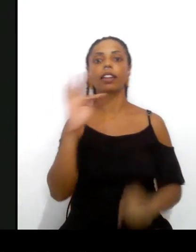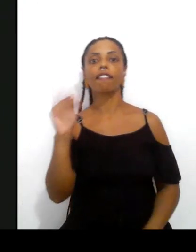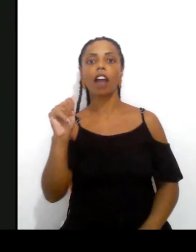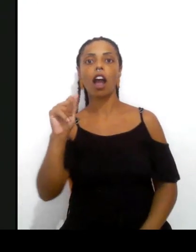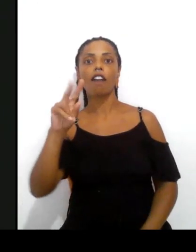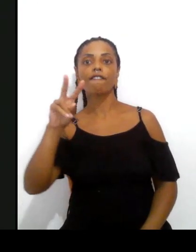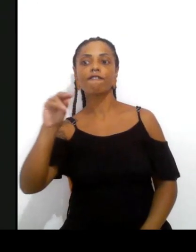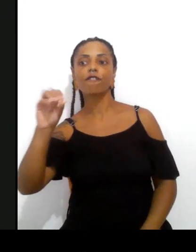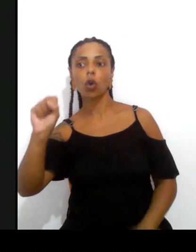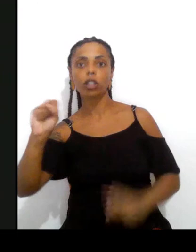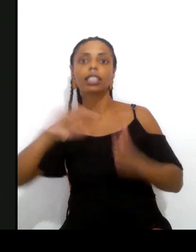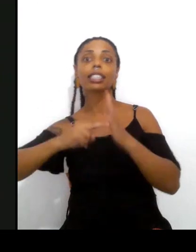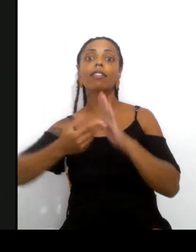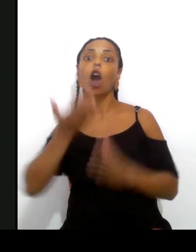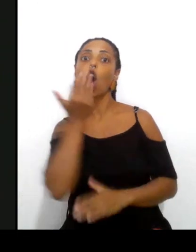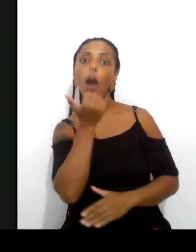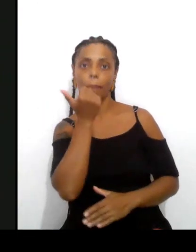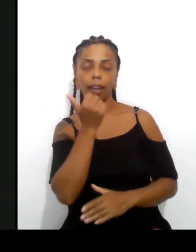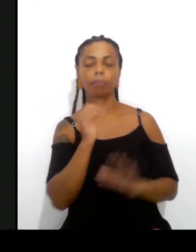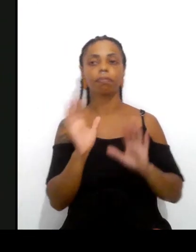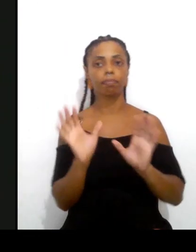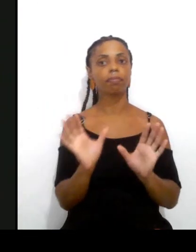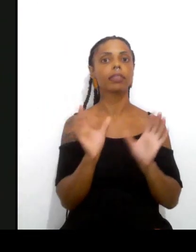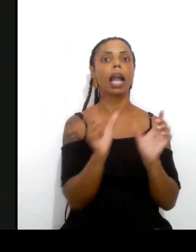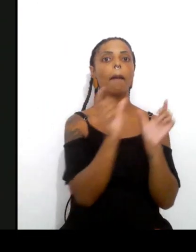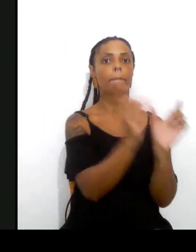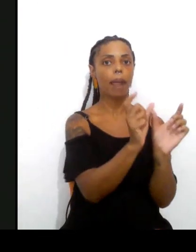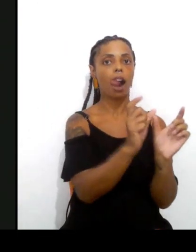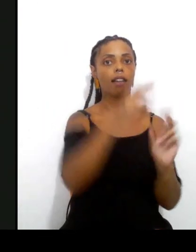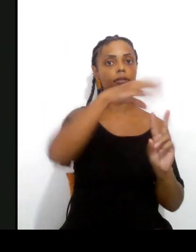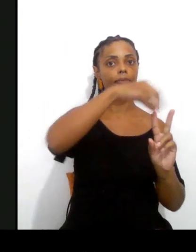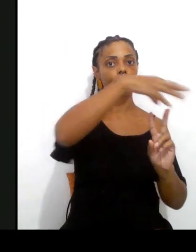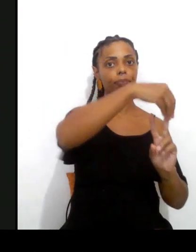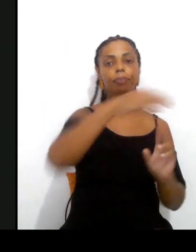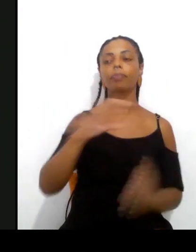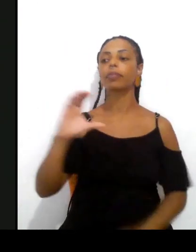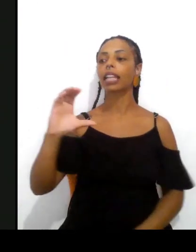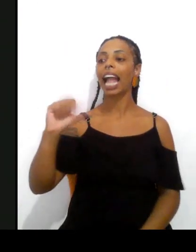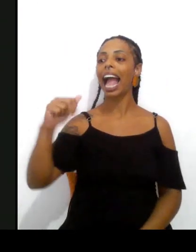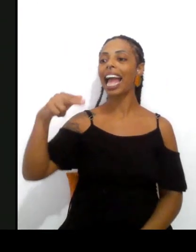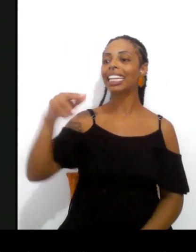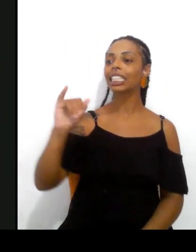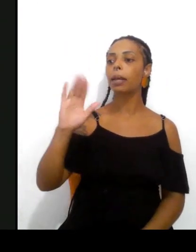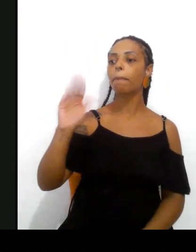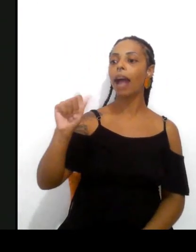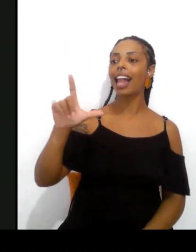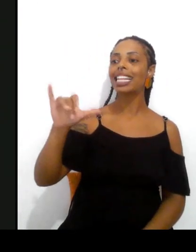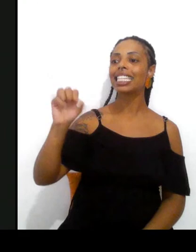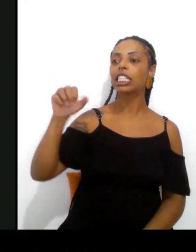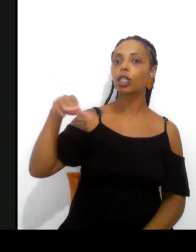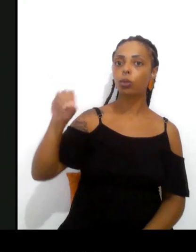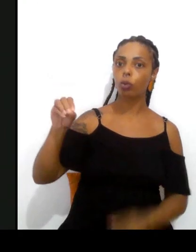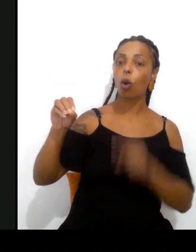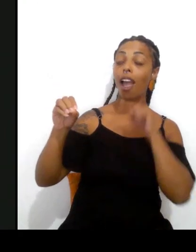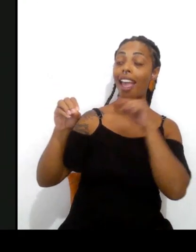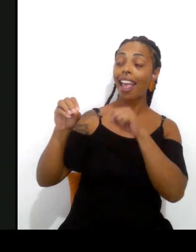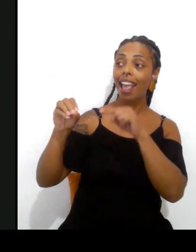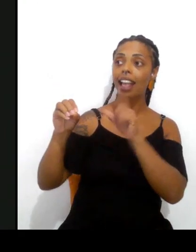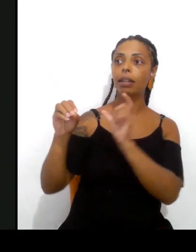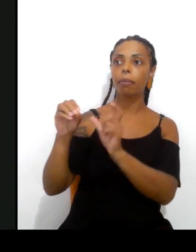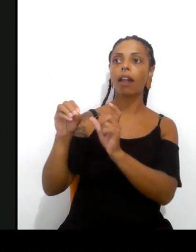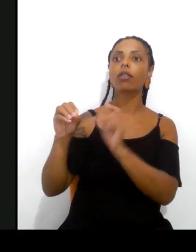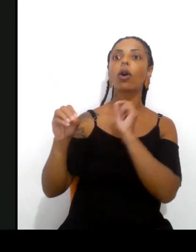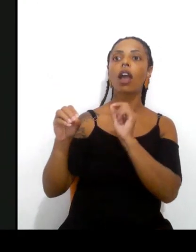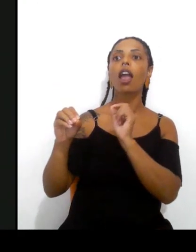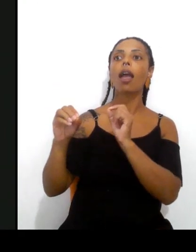enquanto que canibalismo é um termo surgido como corruptela de Caribe